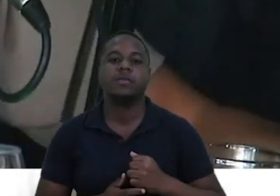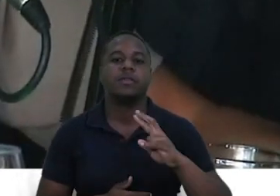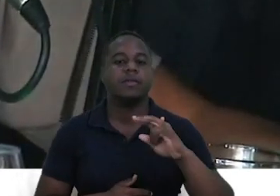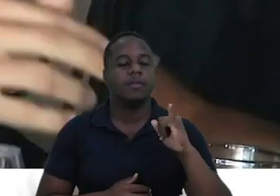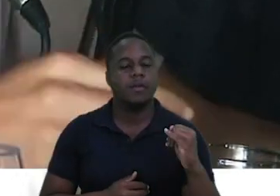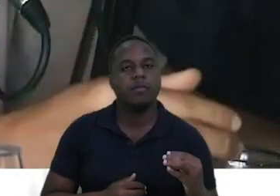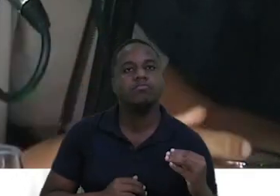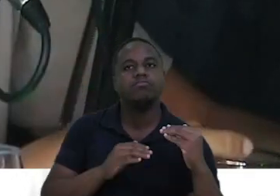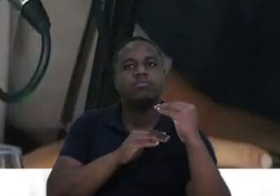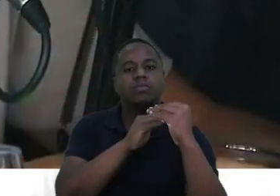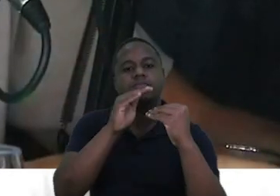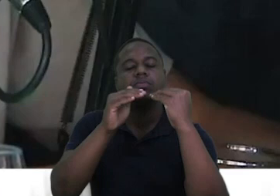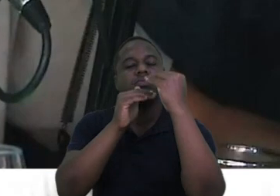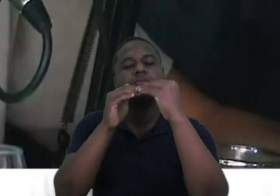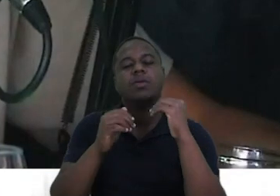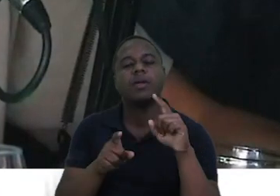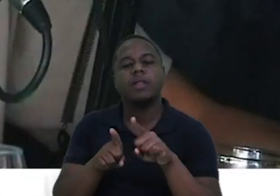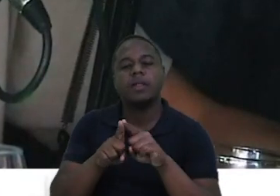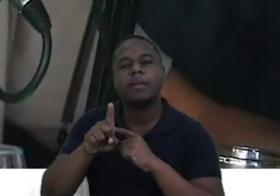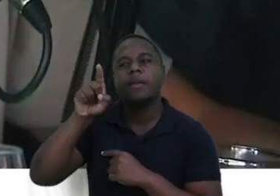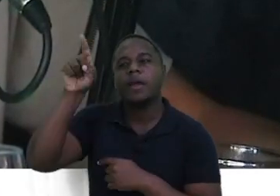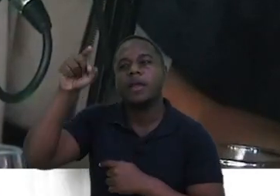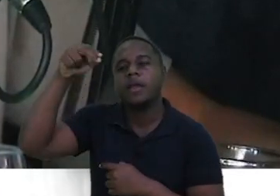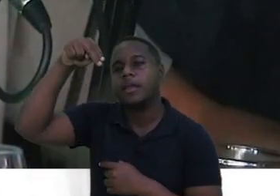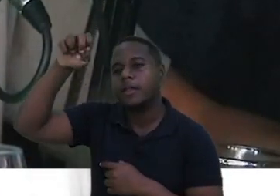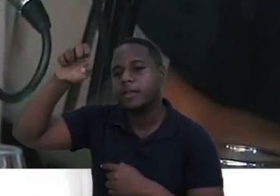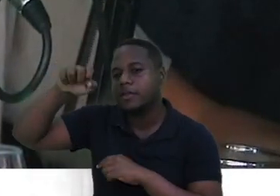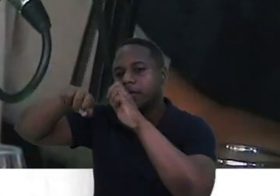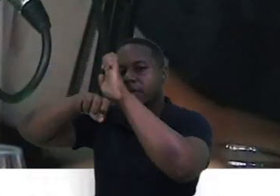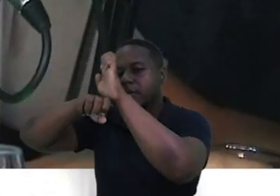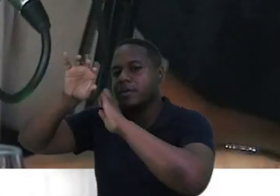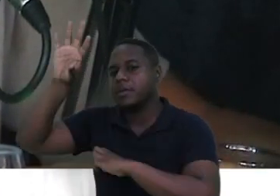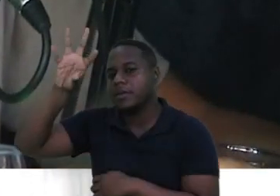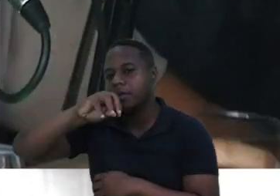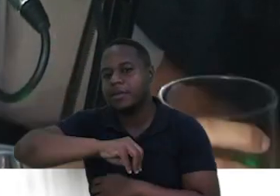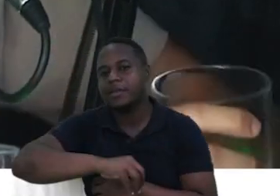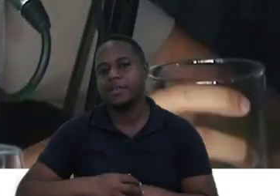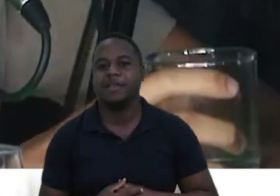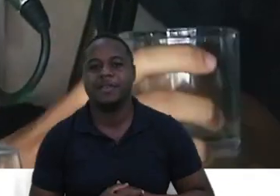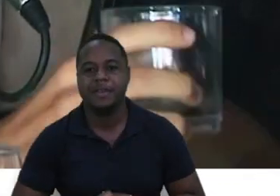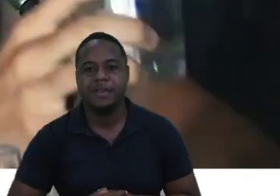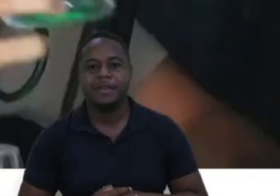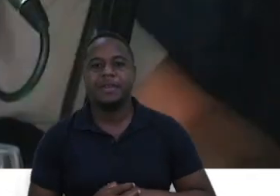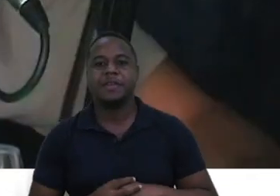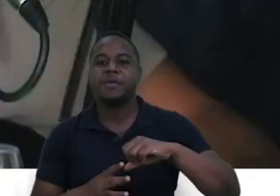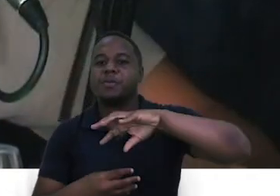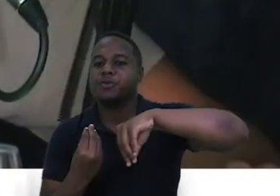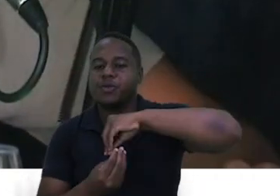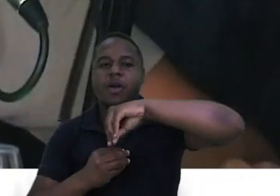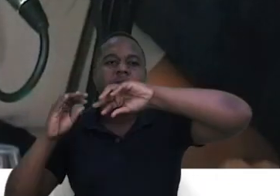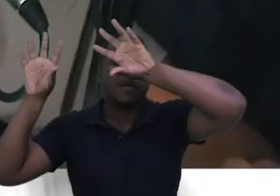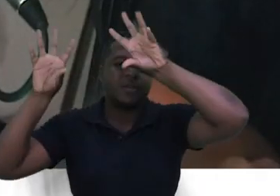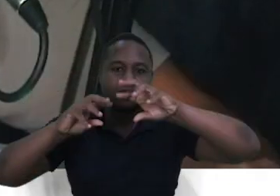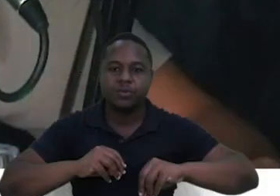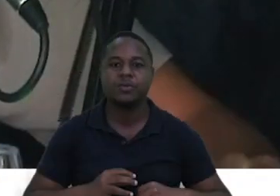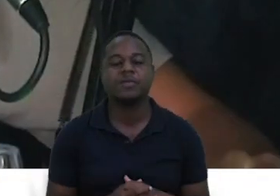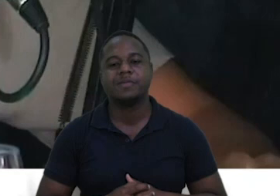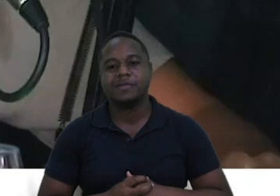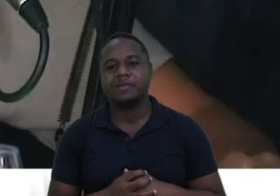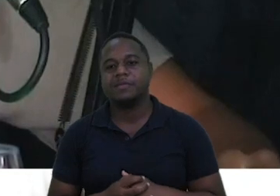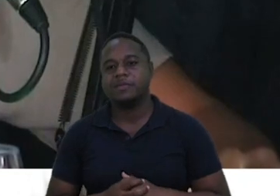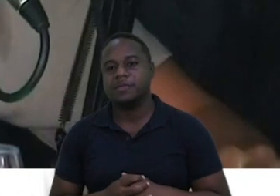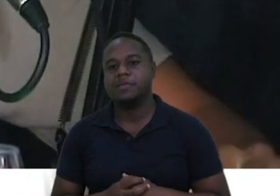pouquinho em pouquinho. Pra você ver, né? Que pra misturar é tudo. É. Exato. Fortalecer. Imagine. E quebrar essas barreiras aí.